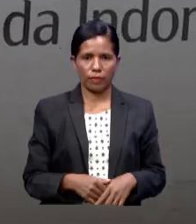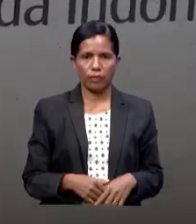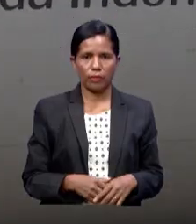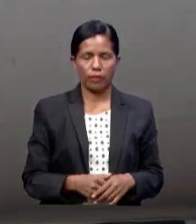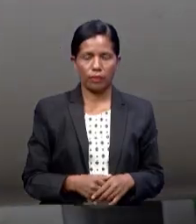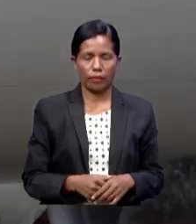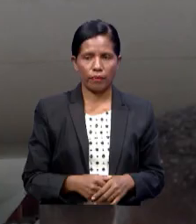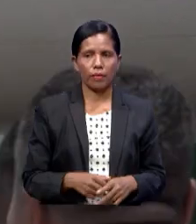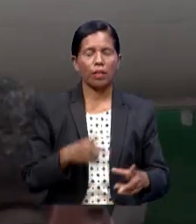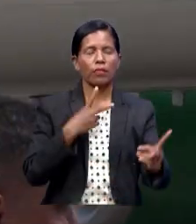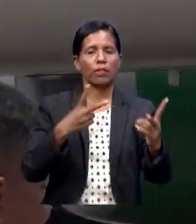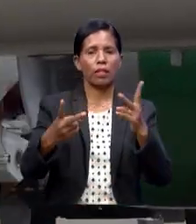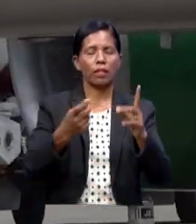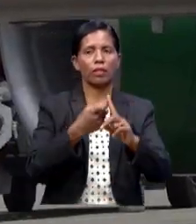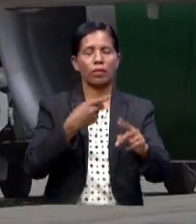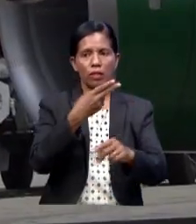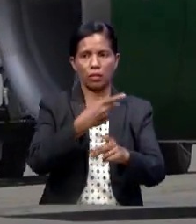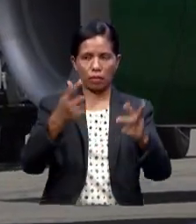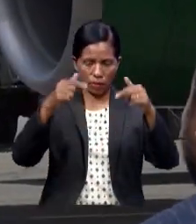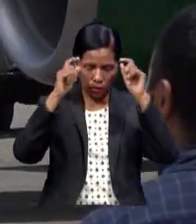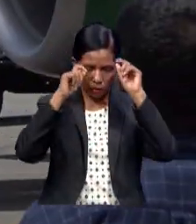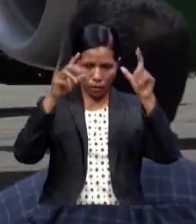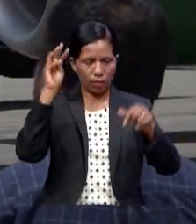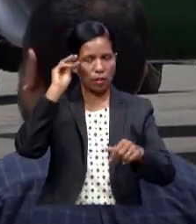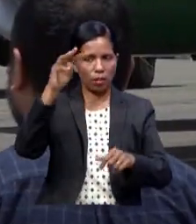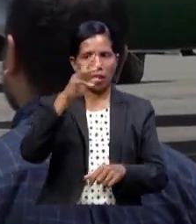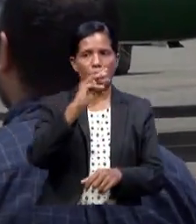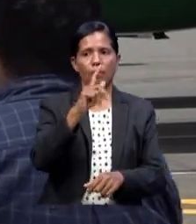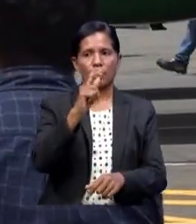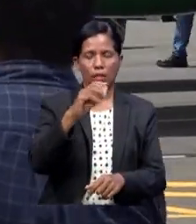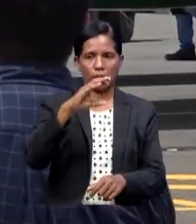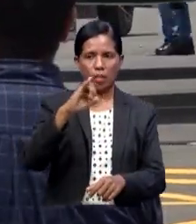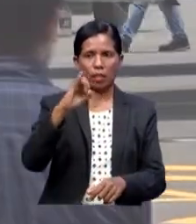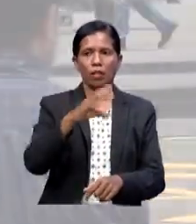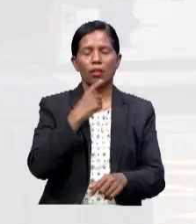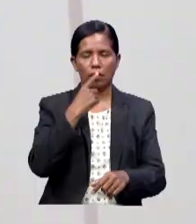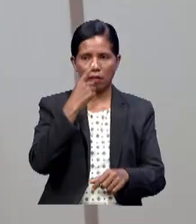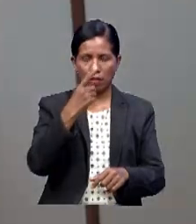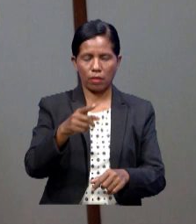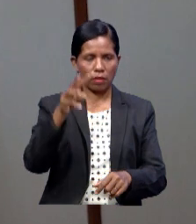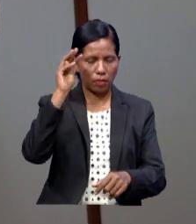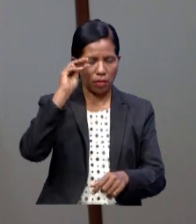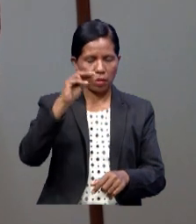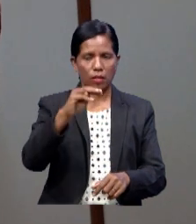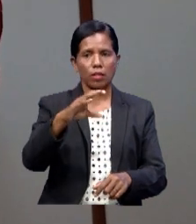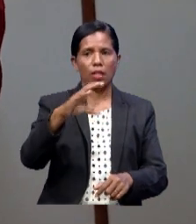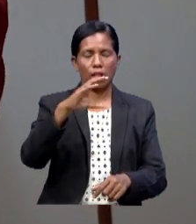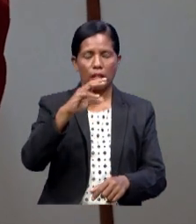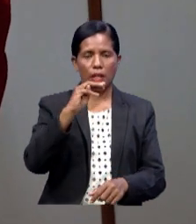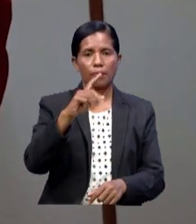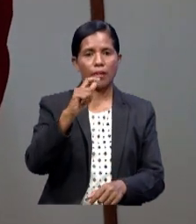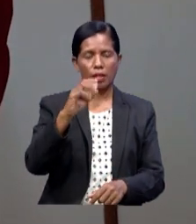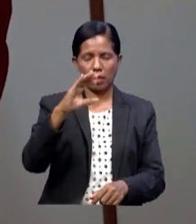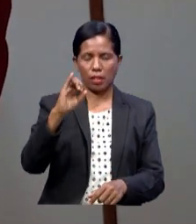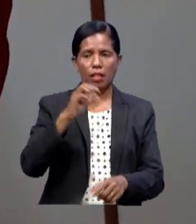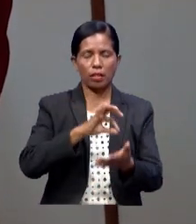Ha foi viagem hos Indonésia mai Timor-Leste, ministro Turismo, Comércio e Indústria Hateten, ministro Comércio e Indústria assina